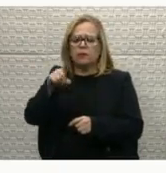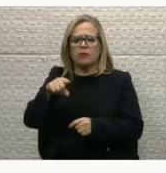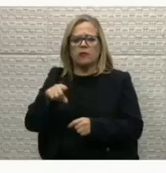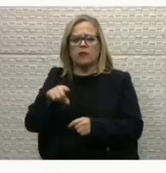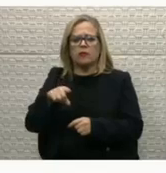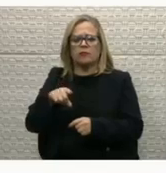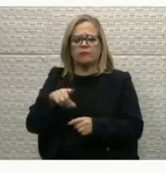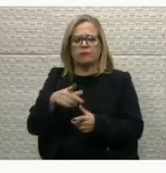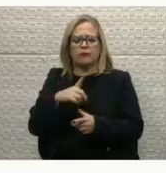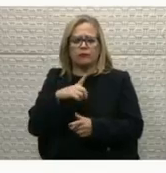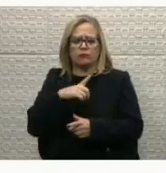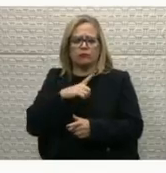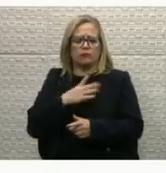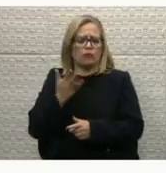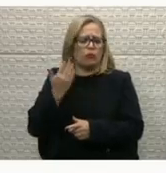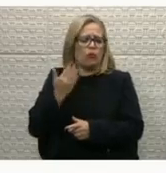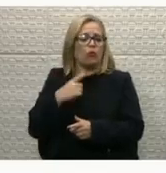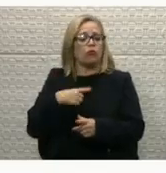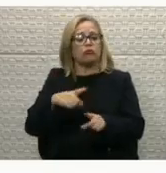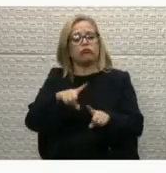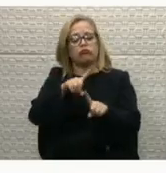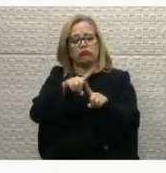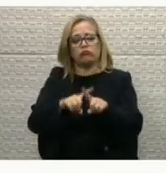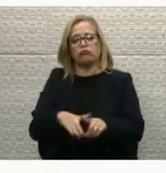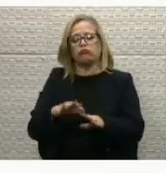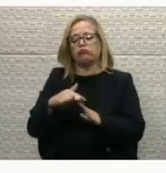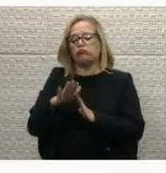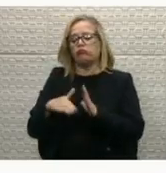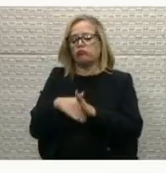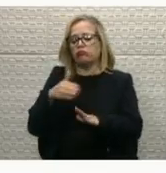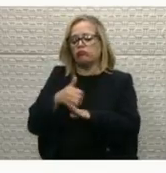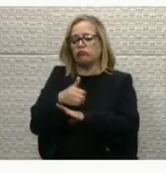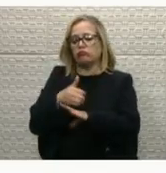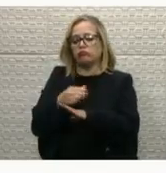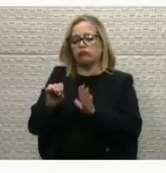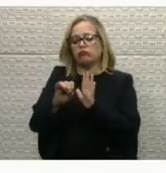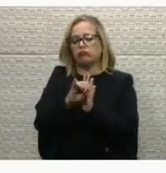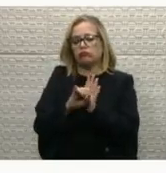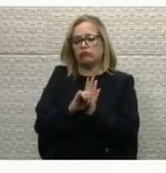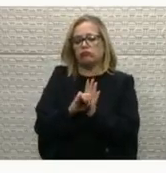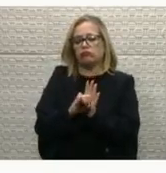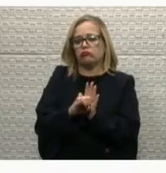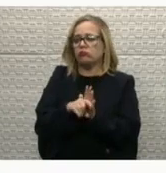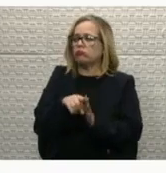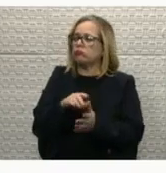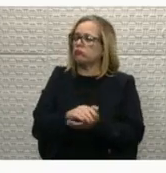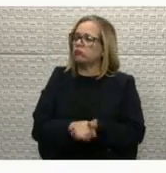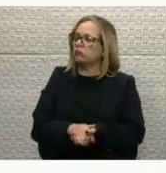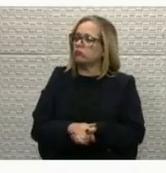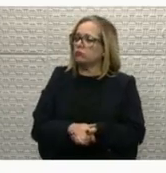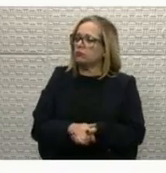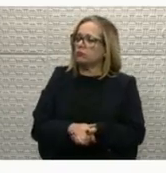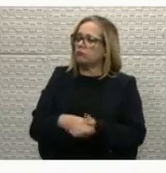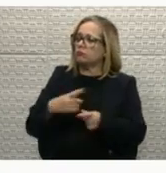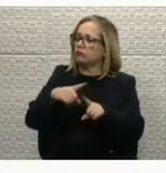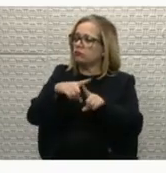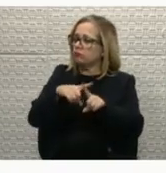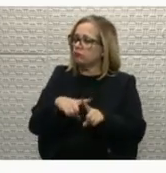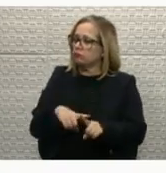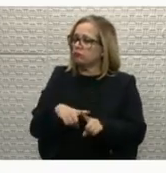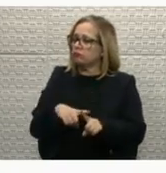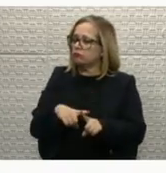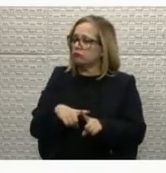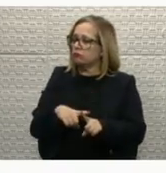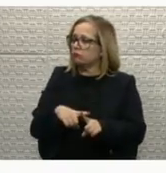nós tínhamos, quando nós multiplicamos todas as entradas da identidade pela constante. Então, multiplicar